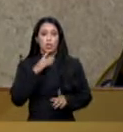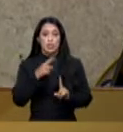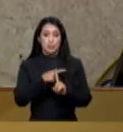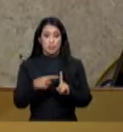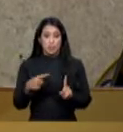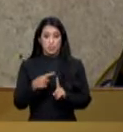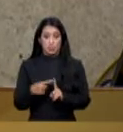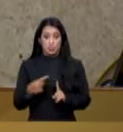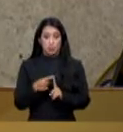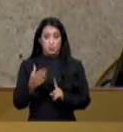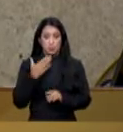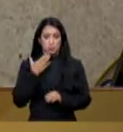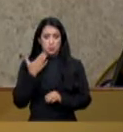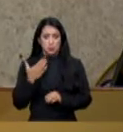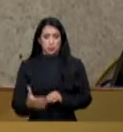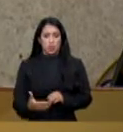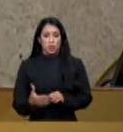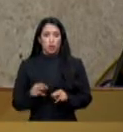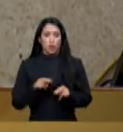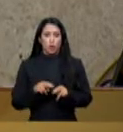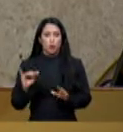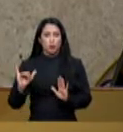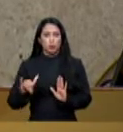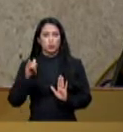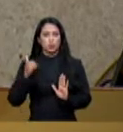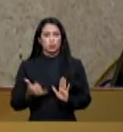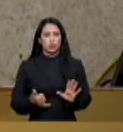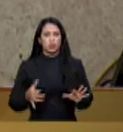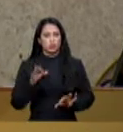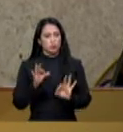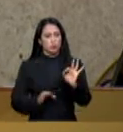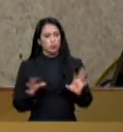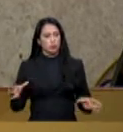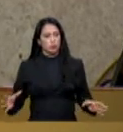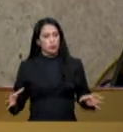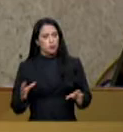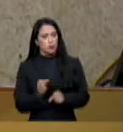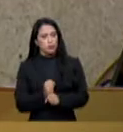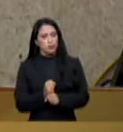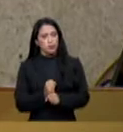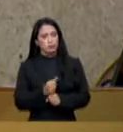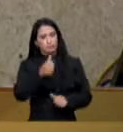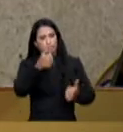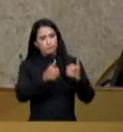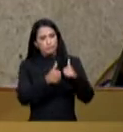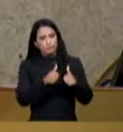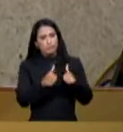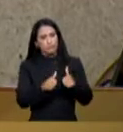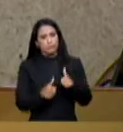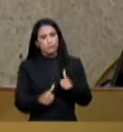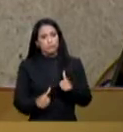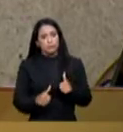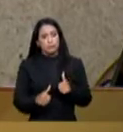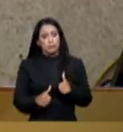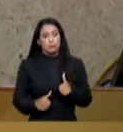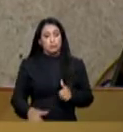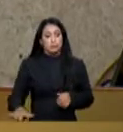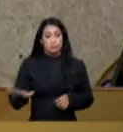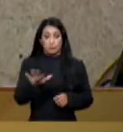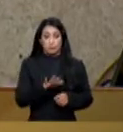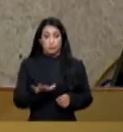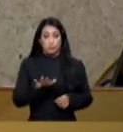alegações em vista da oportunidade que o julgamento conjunto representa, qual seja a análise transversal sobre as